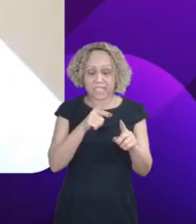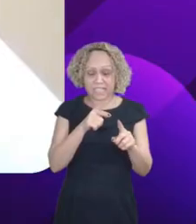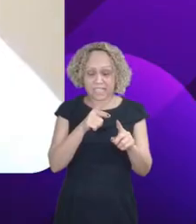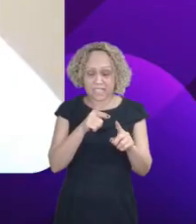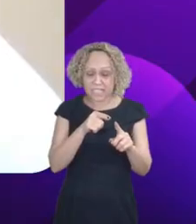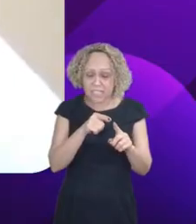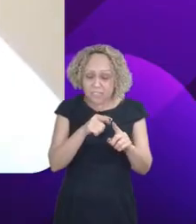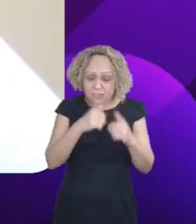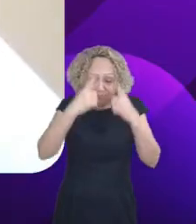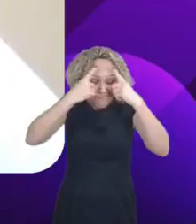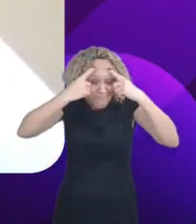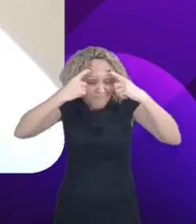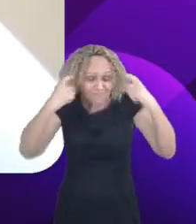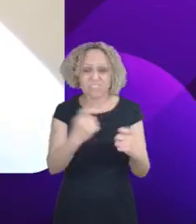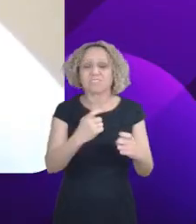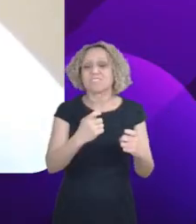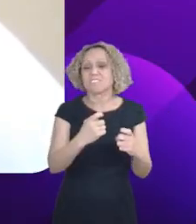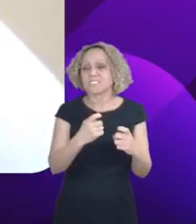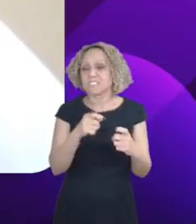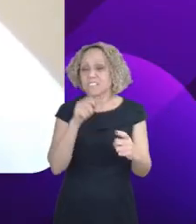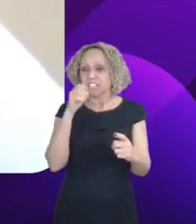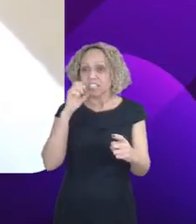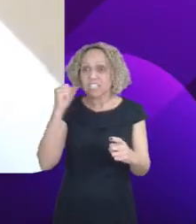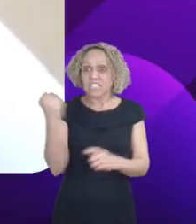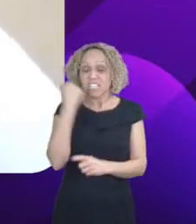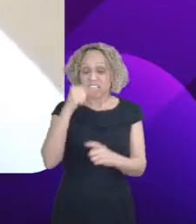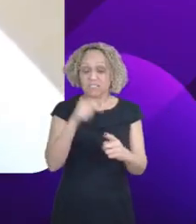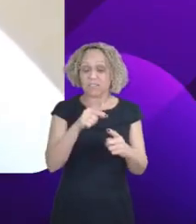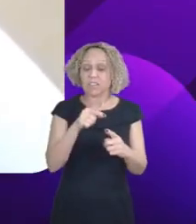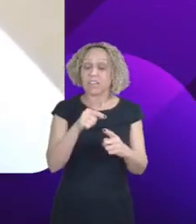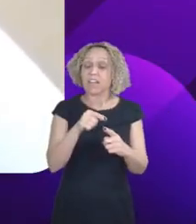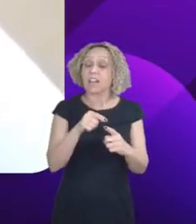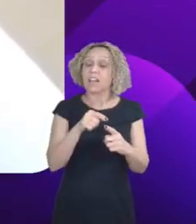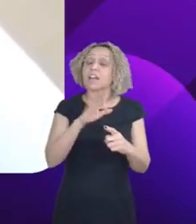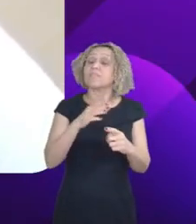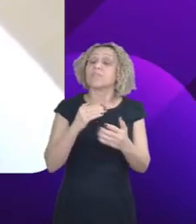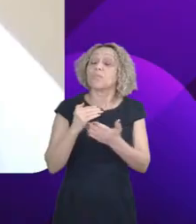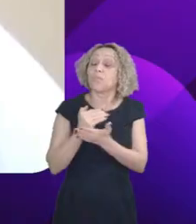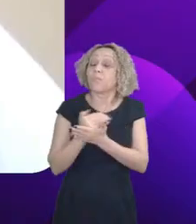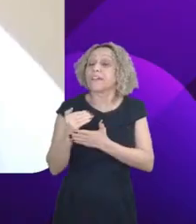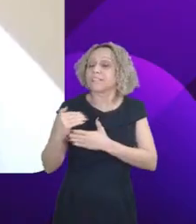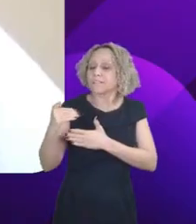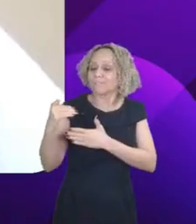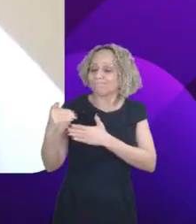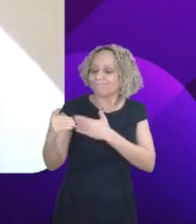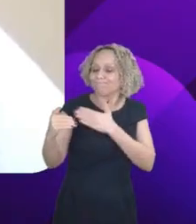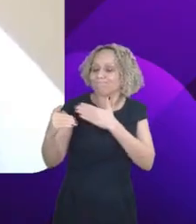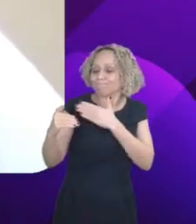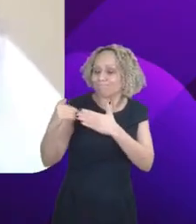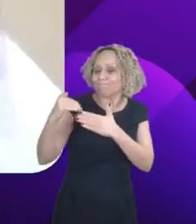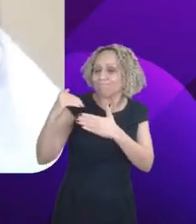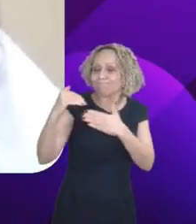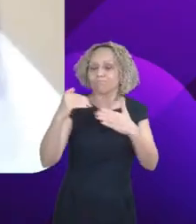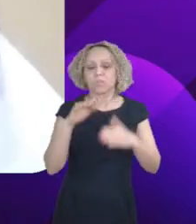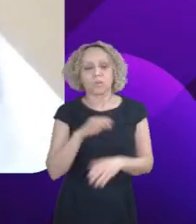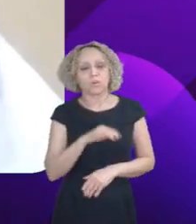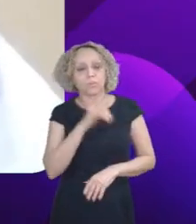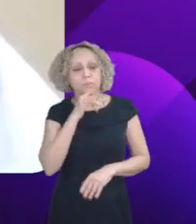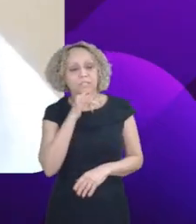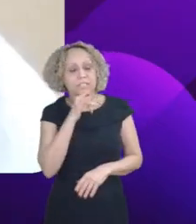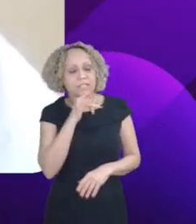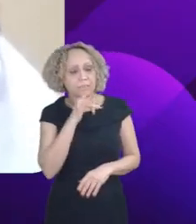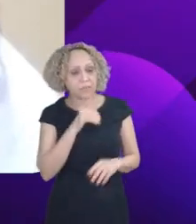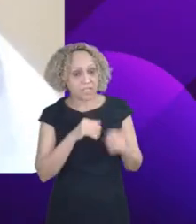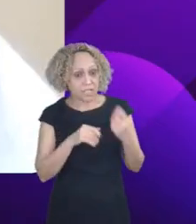prima, alguém que você está conversando no metrô, no ônibus, chegar para você e falar, meu marido me